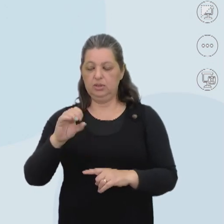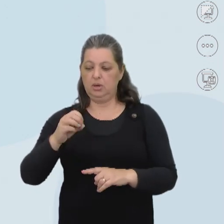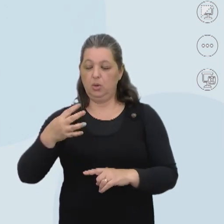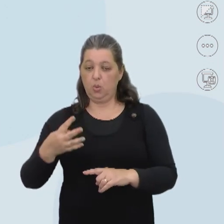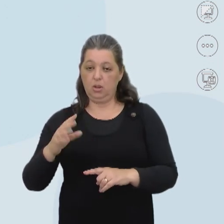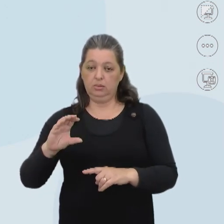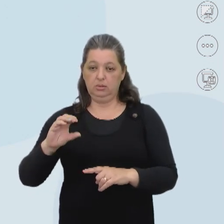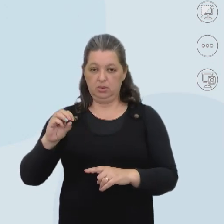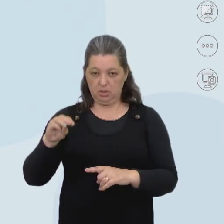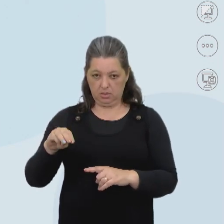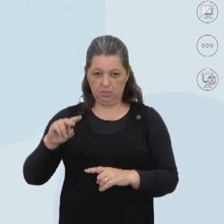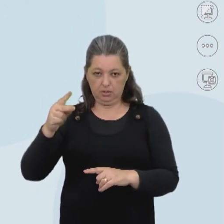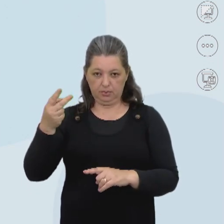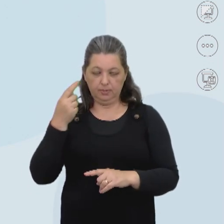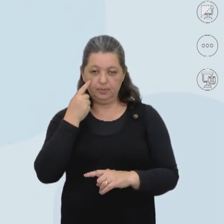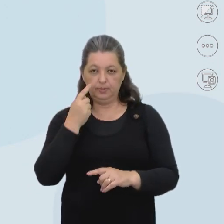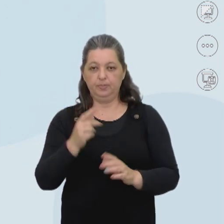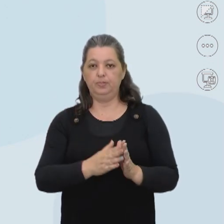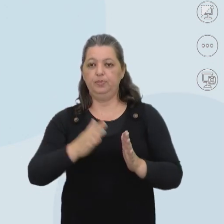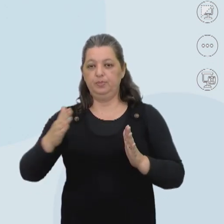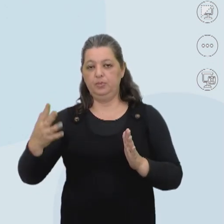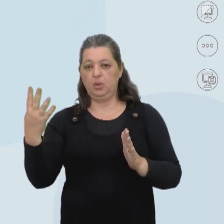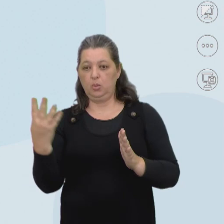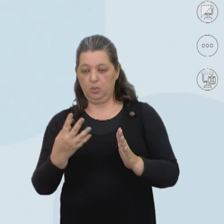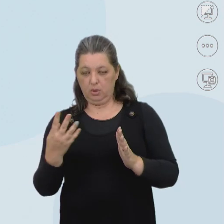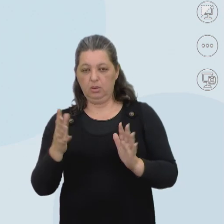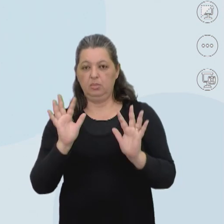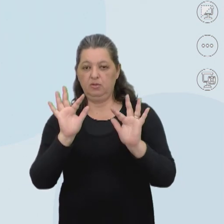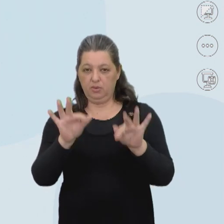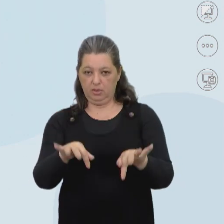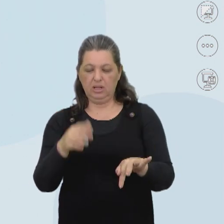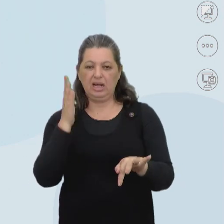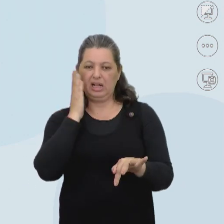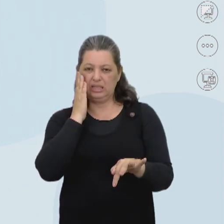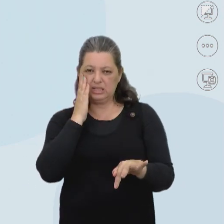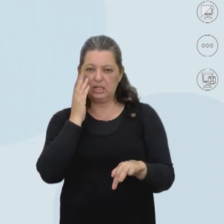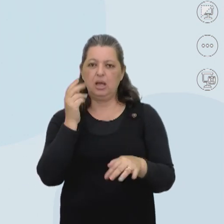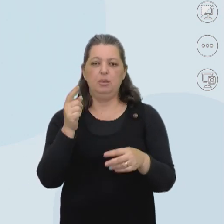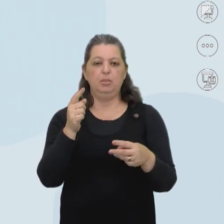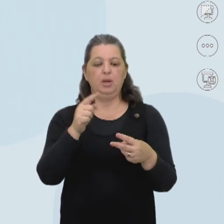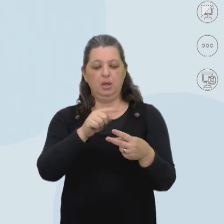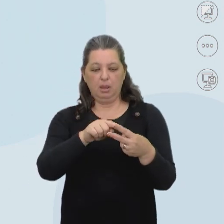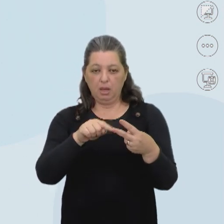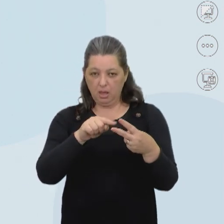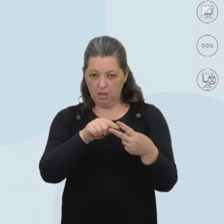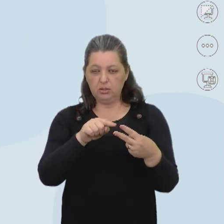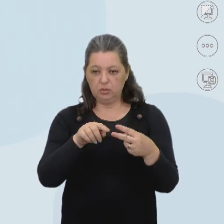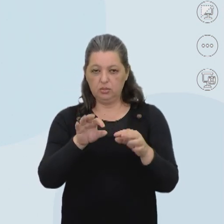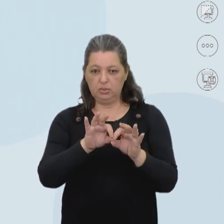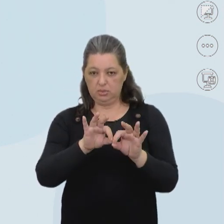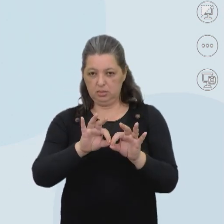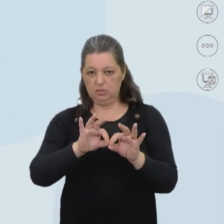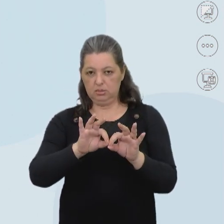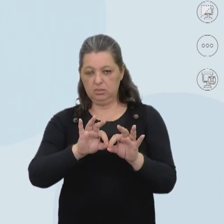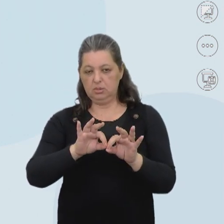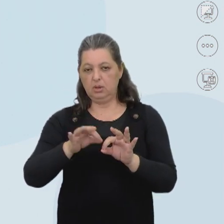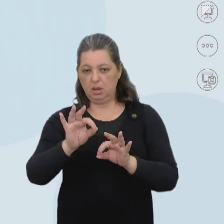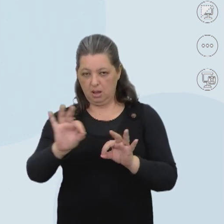113,04. Para finalizar a aula, parte 4, agora você já sabe as duas áreas, ó. Você já sabe que uma área